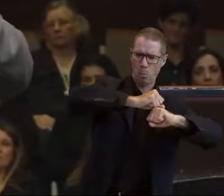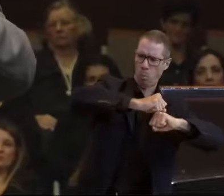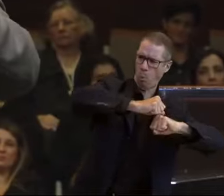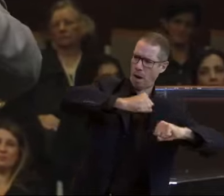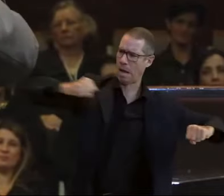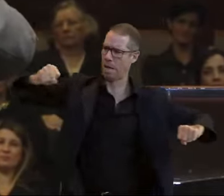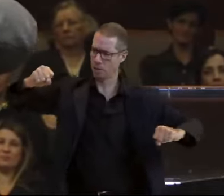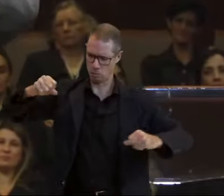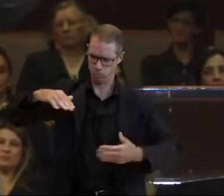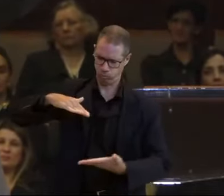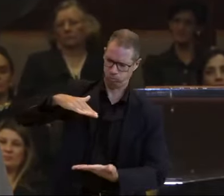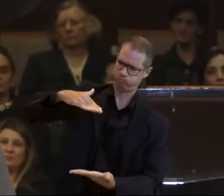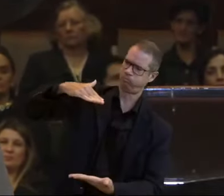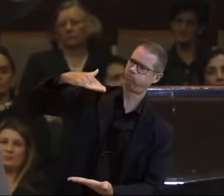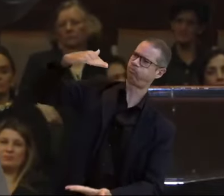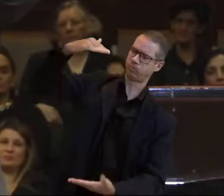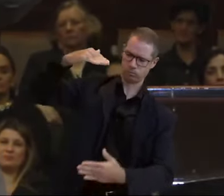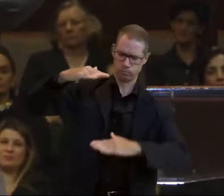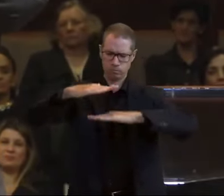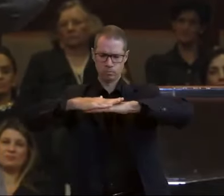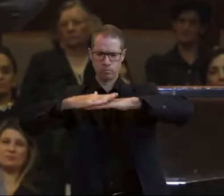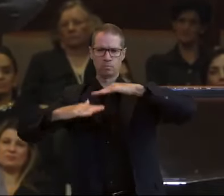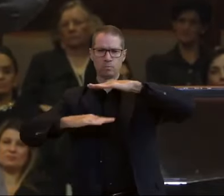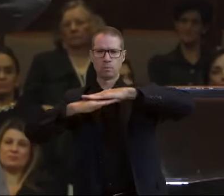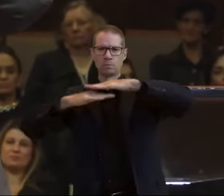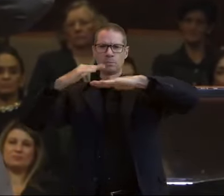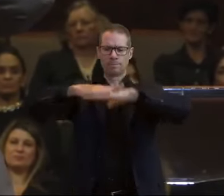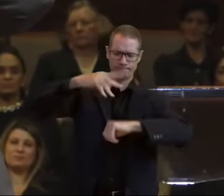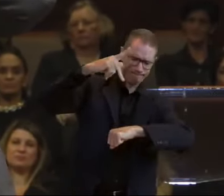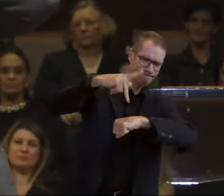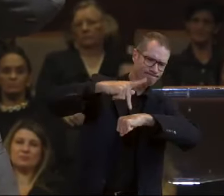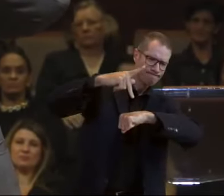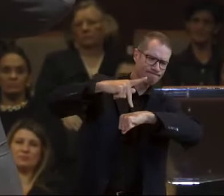grandes colocadas umas sobre as outras.